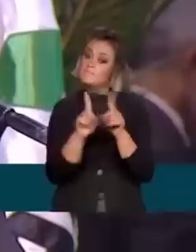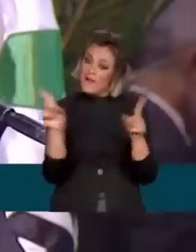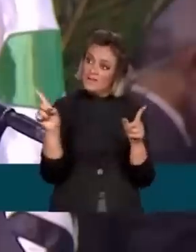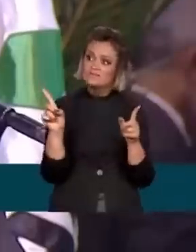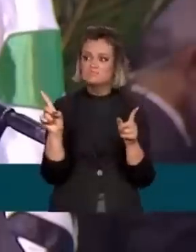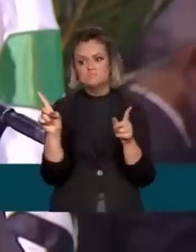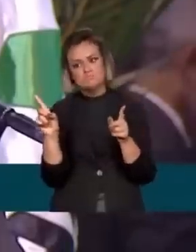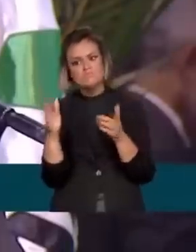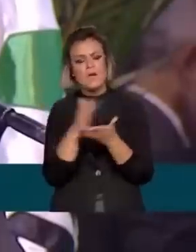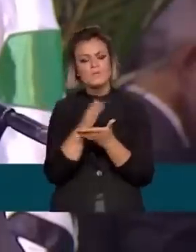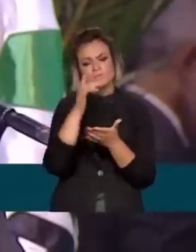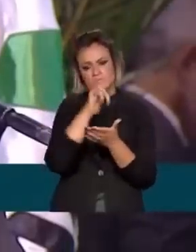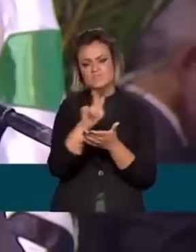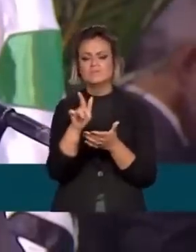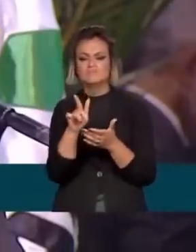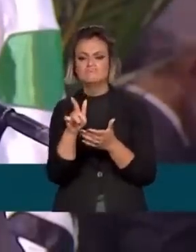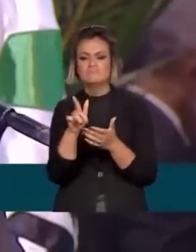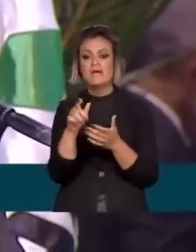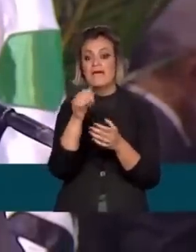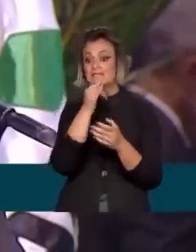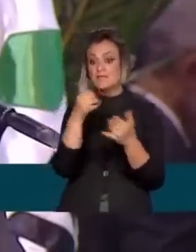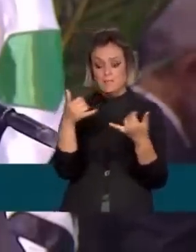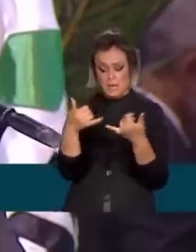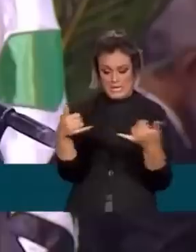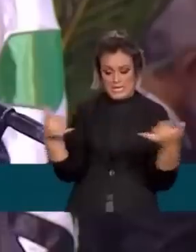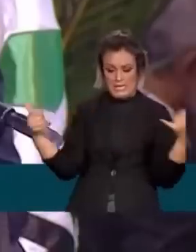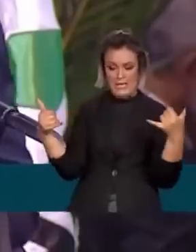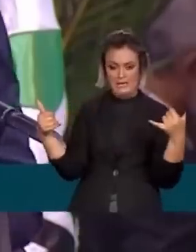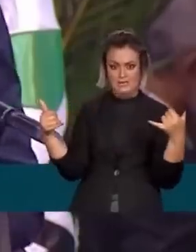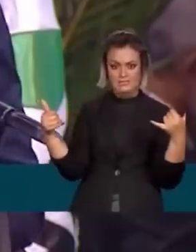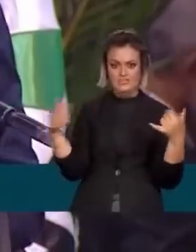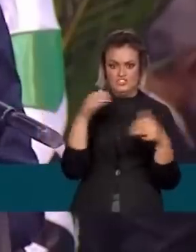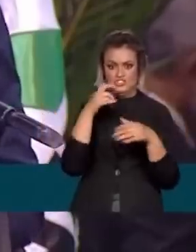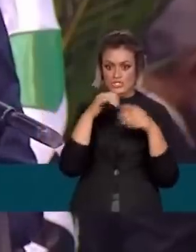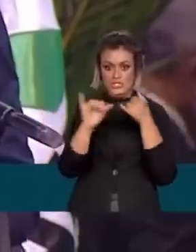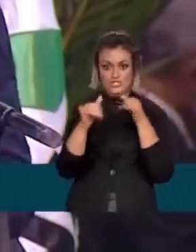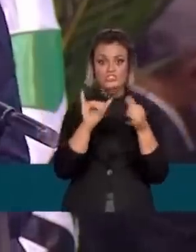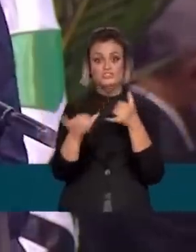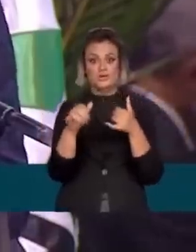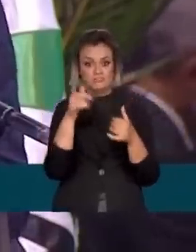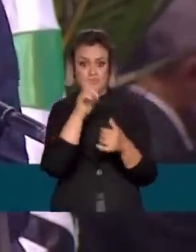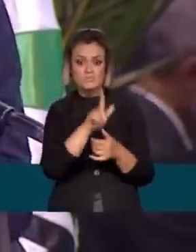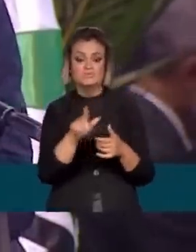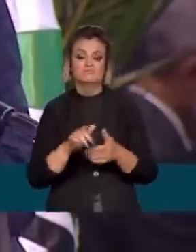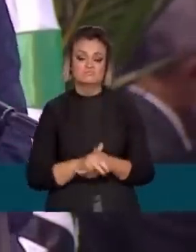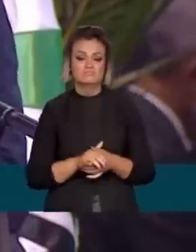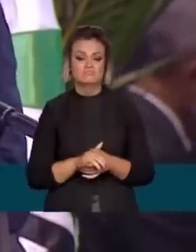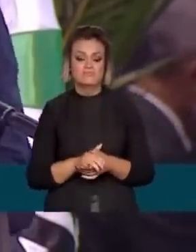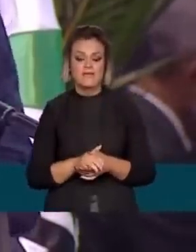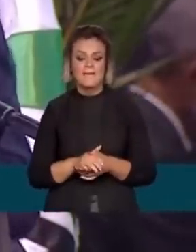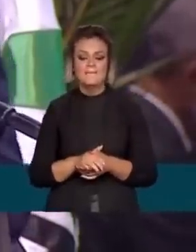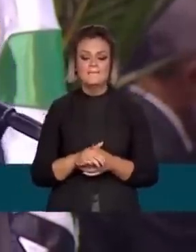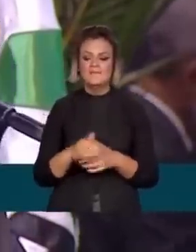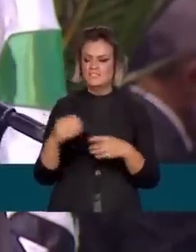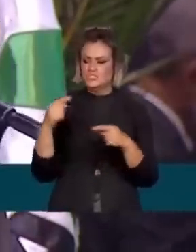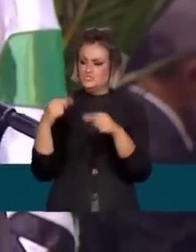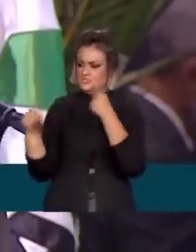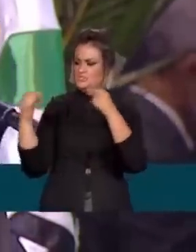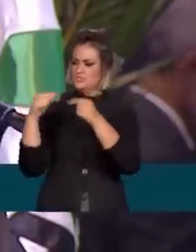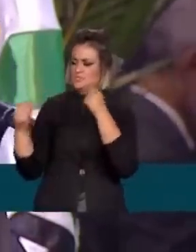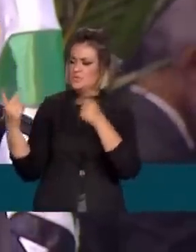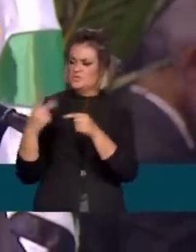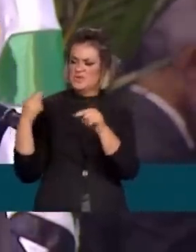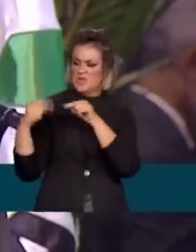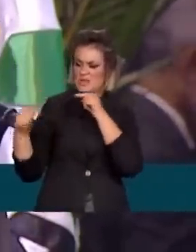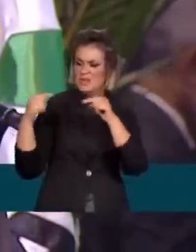função de 500 megawatts, ou seja, financiadas por Itaipu. O fato concreto é que a briga e as divergências que